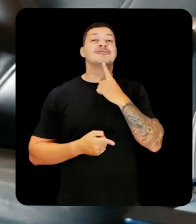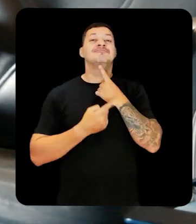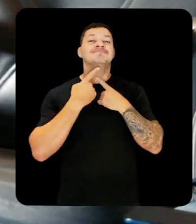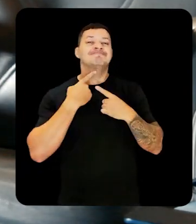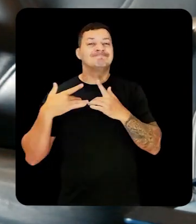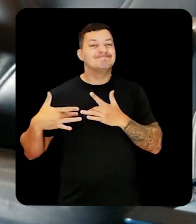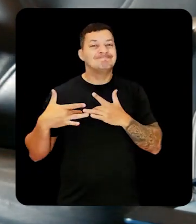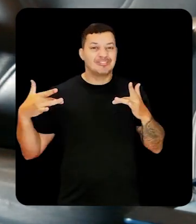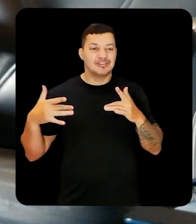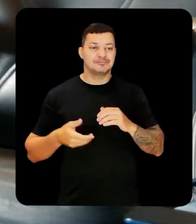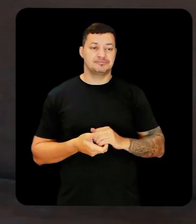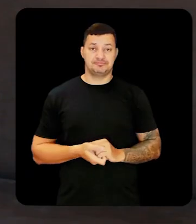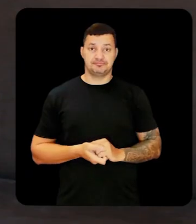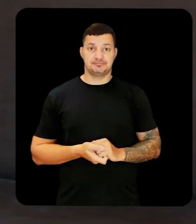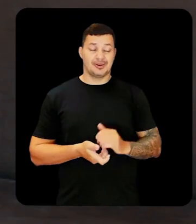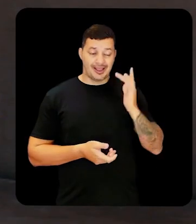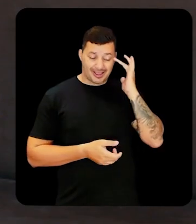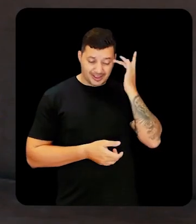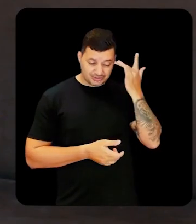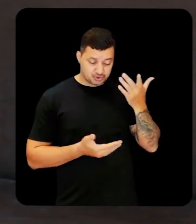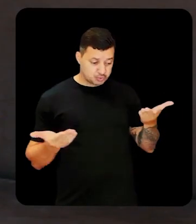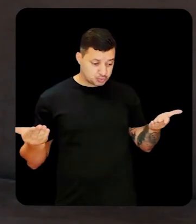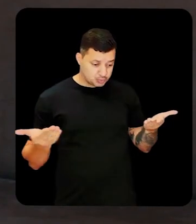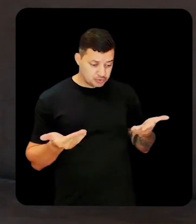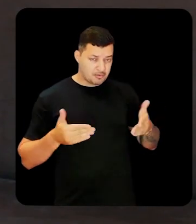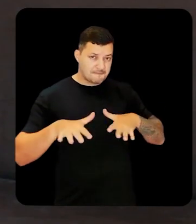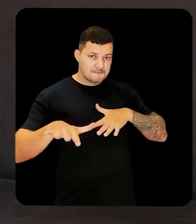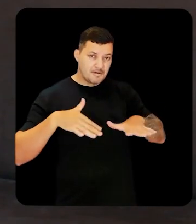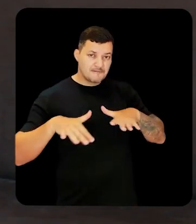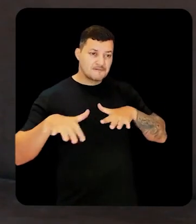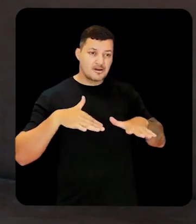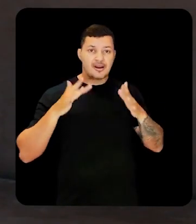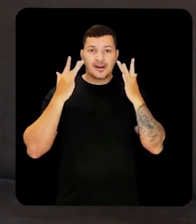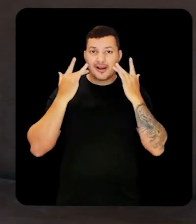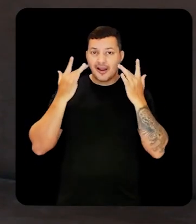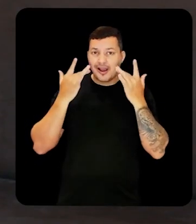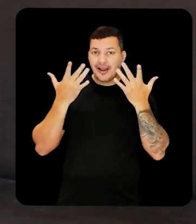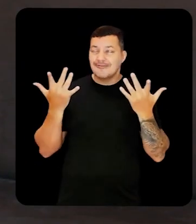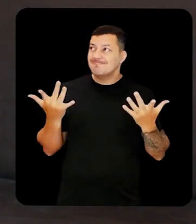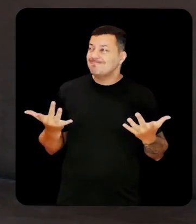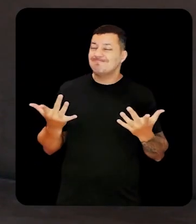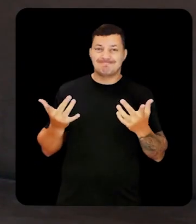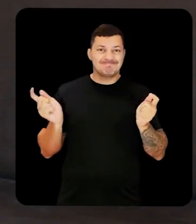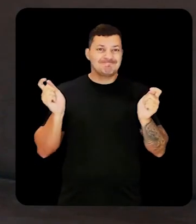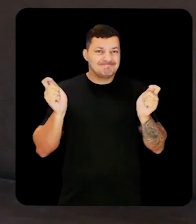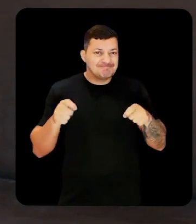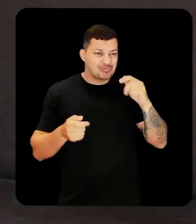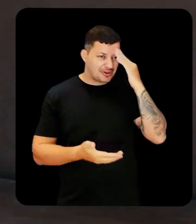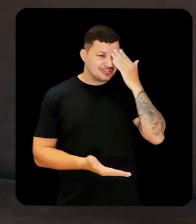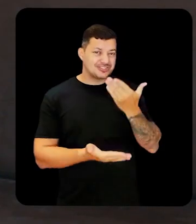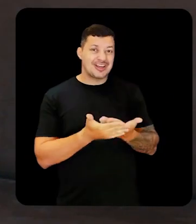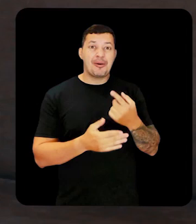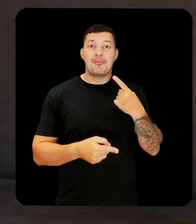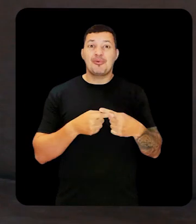tenham essa vontade. Eu acho que hoje o movimento teatral, uma coisa que vale a